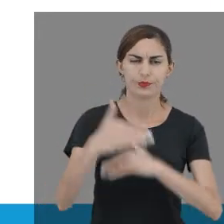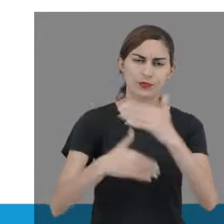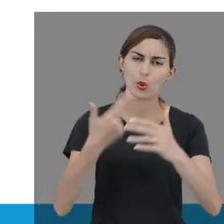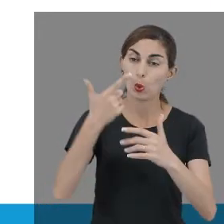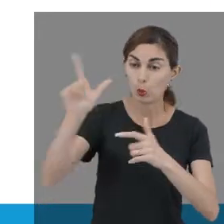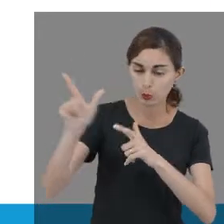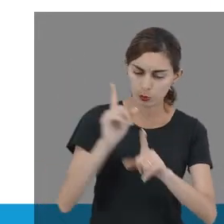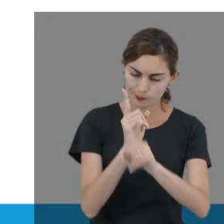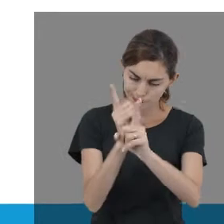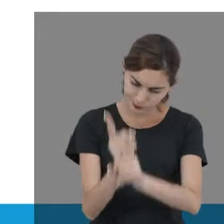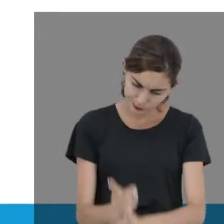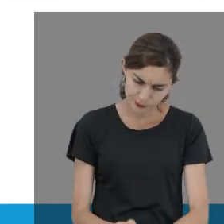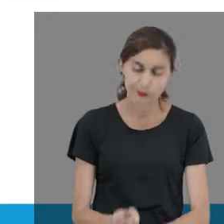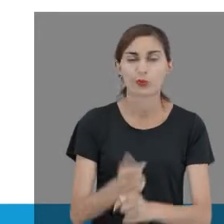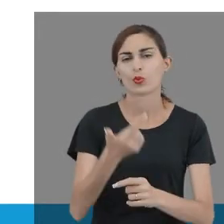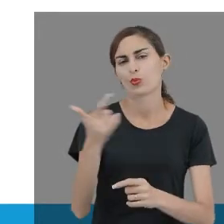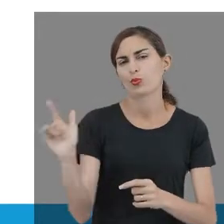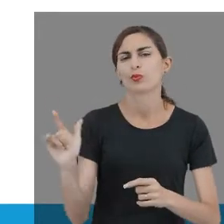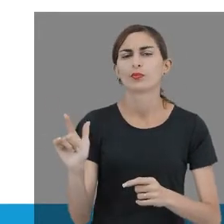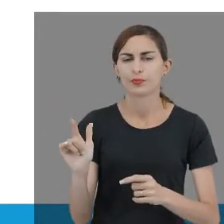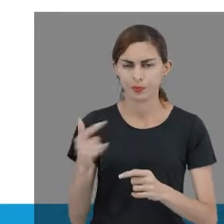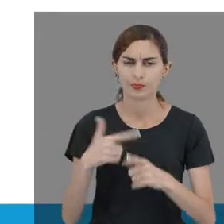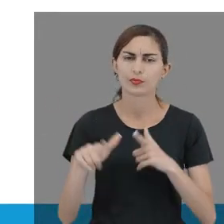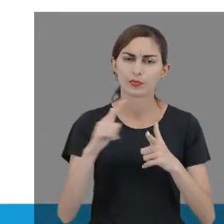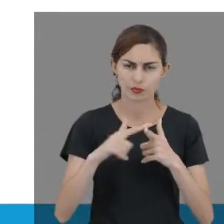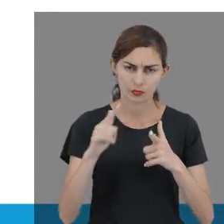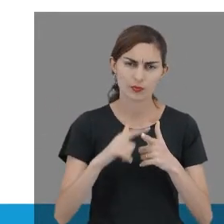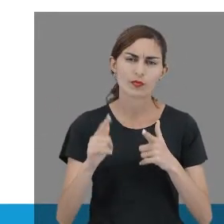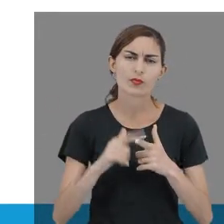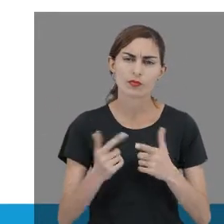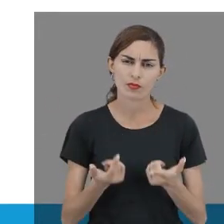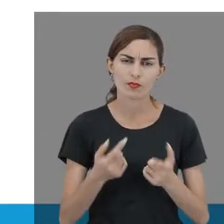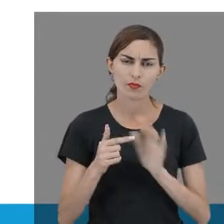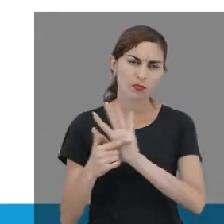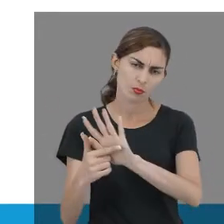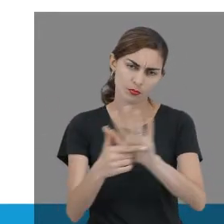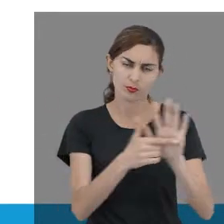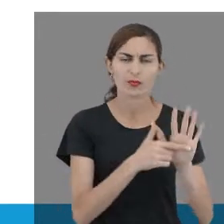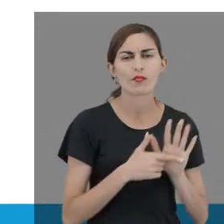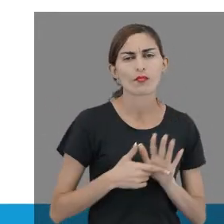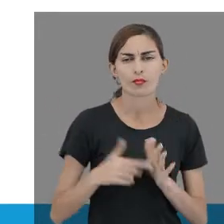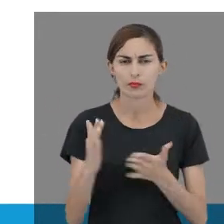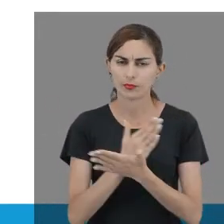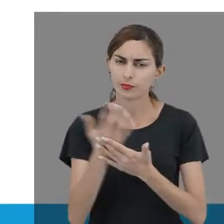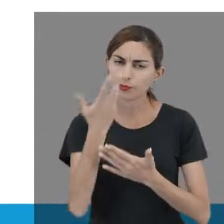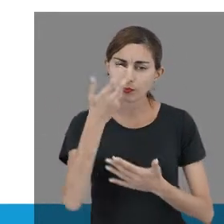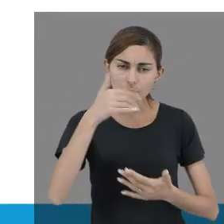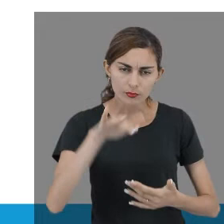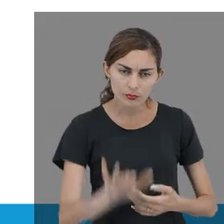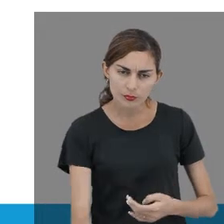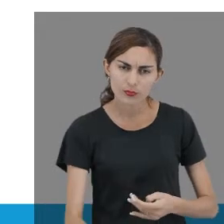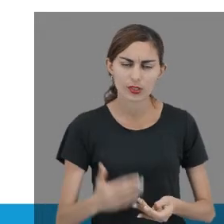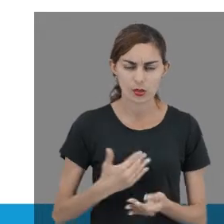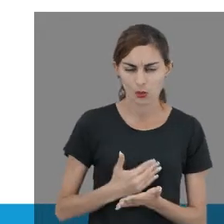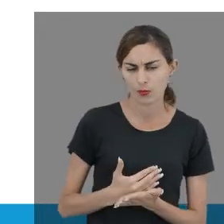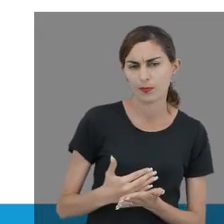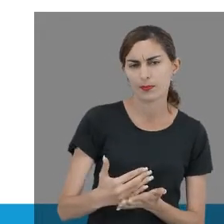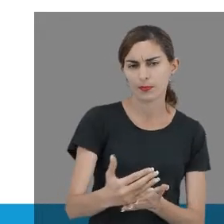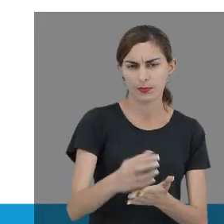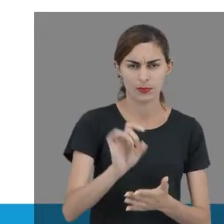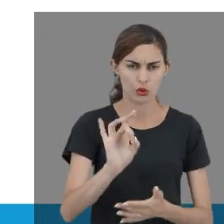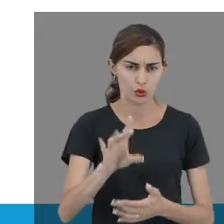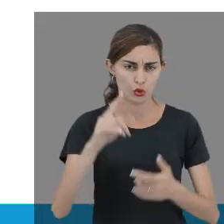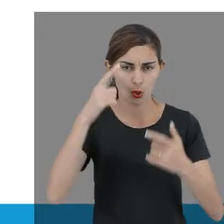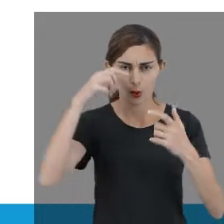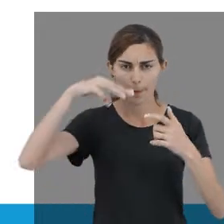outros achados. Então, esse problema de deglutição se torna mais evidente. Algumas crianças elas passam a ter não só